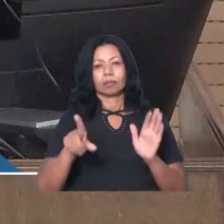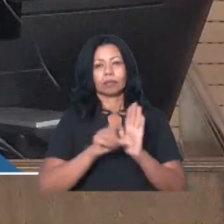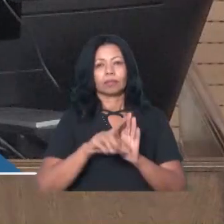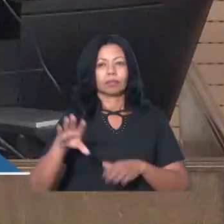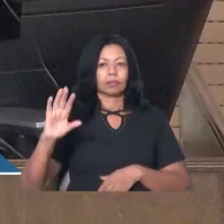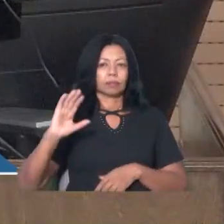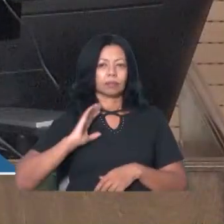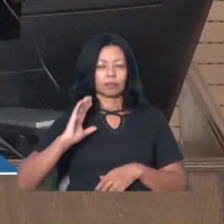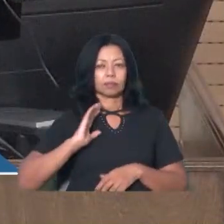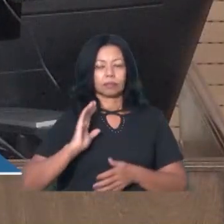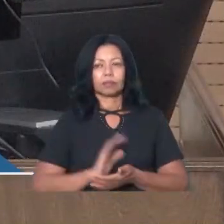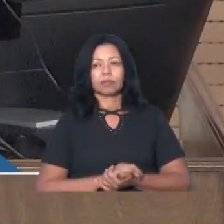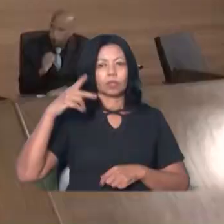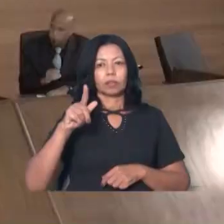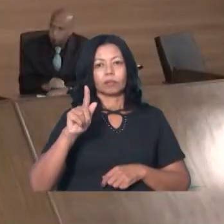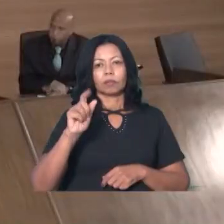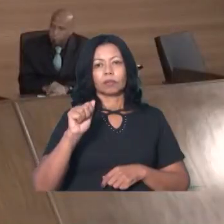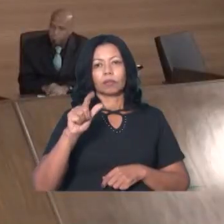Regimento Interno.